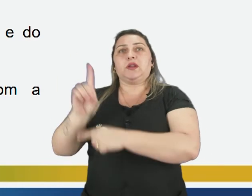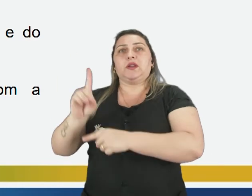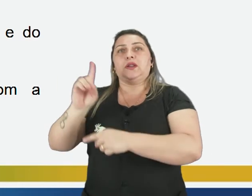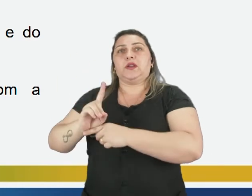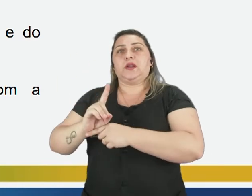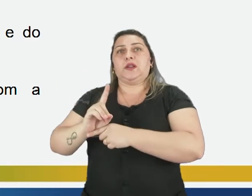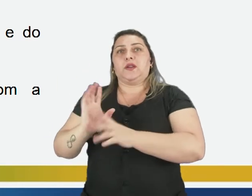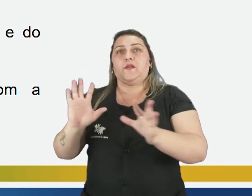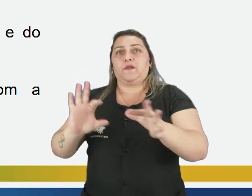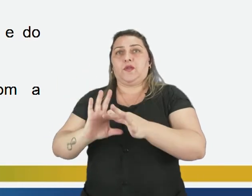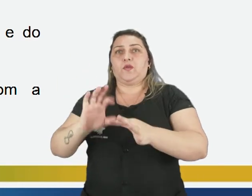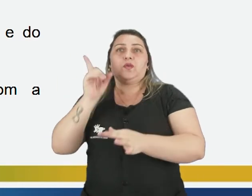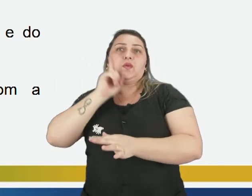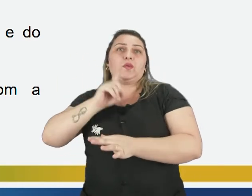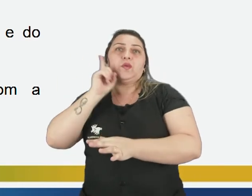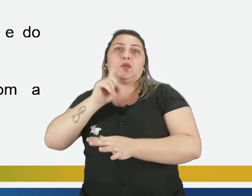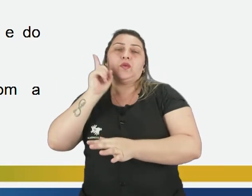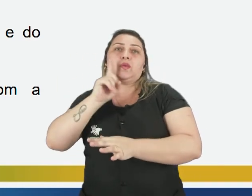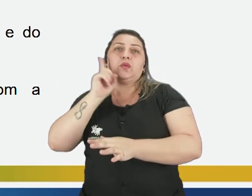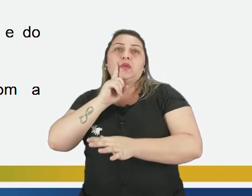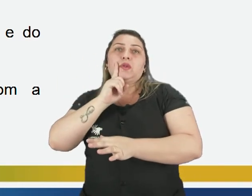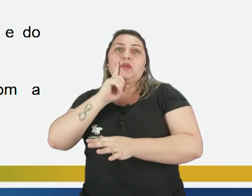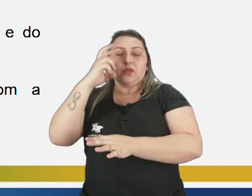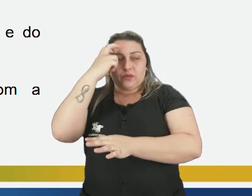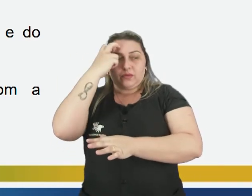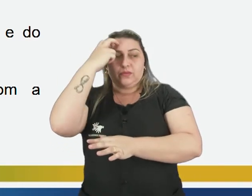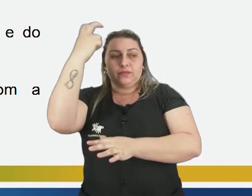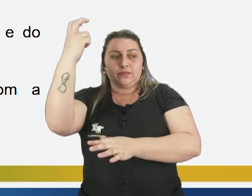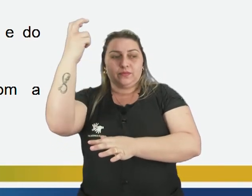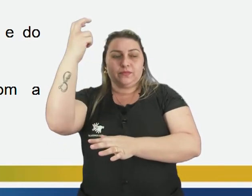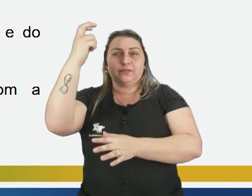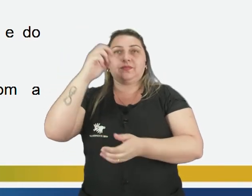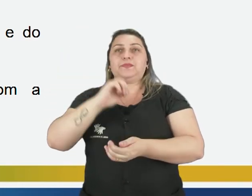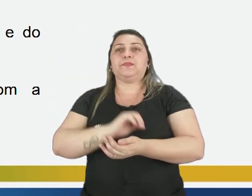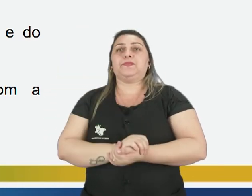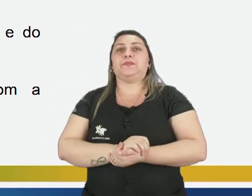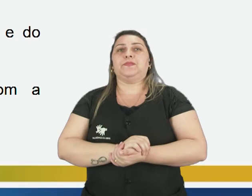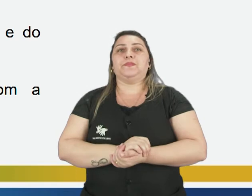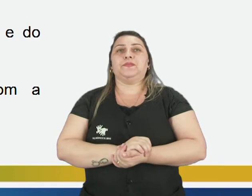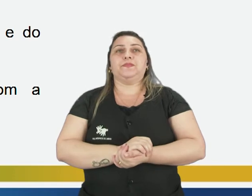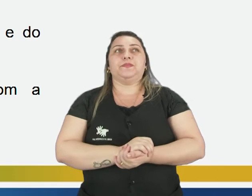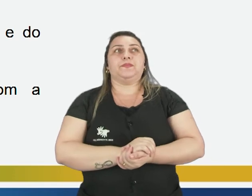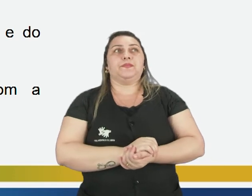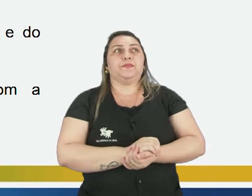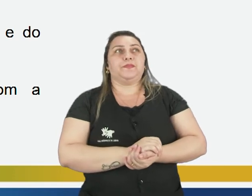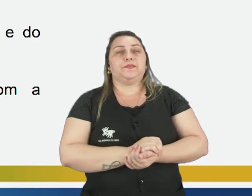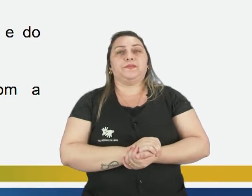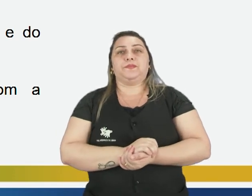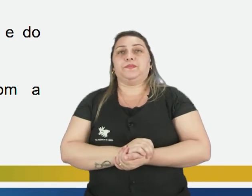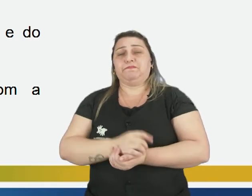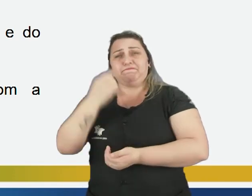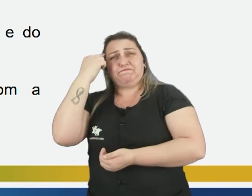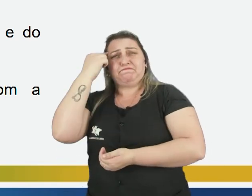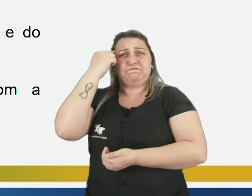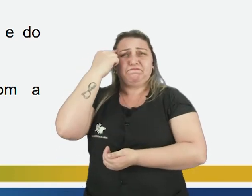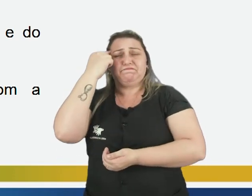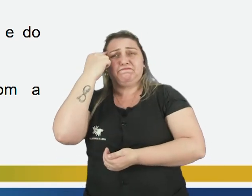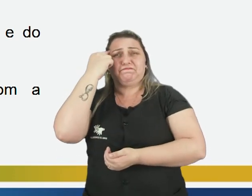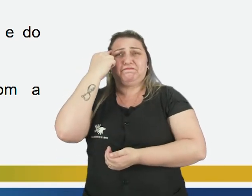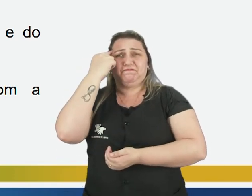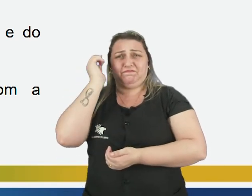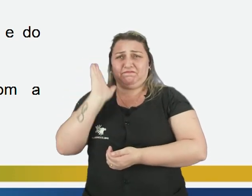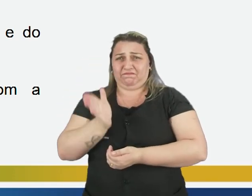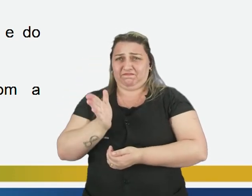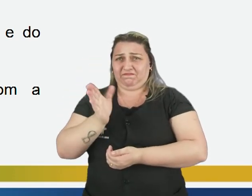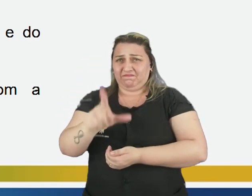D. Estabelecer vínculos com os Estados Unidos e com a contracultura. Pensou?